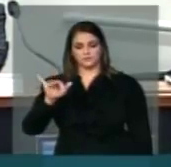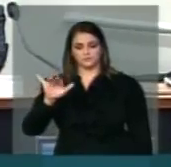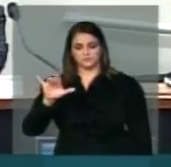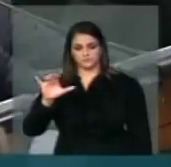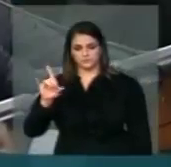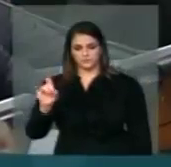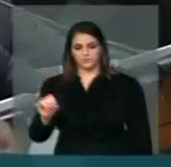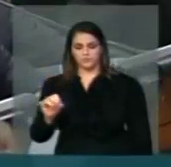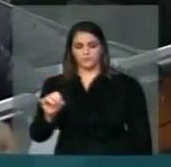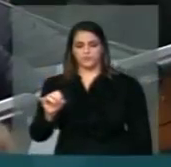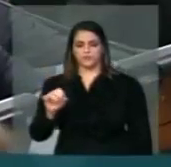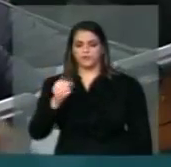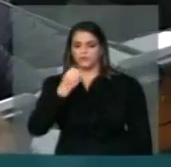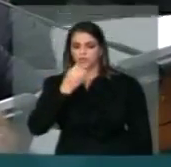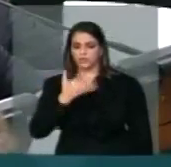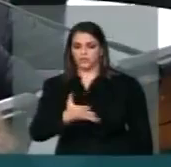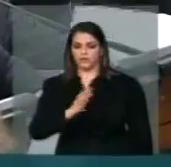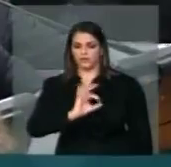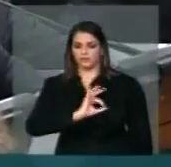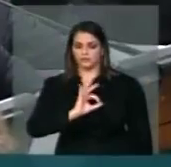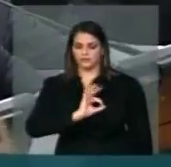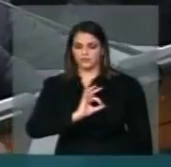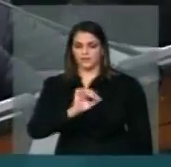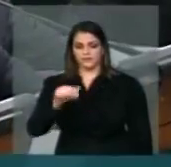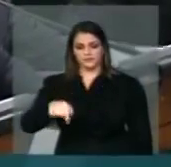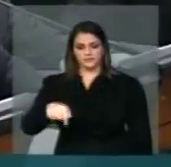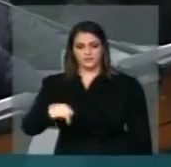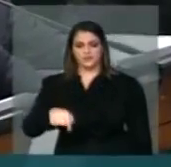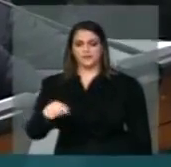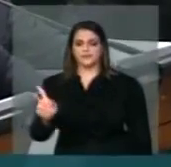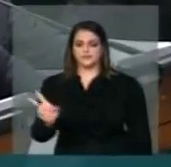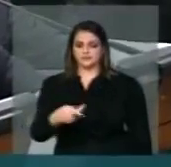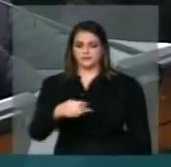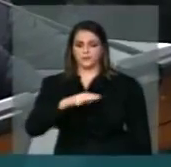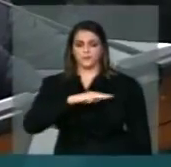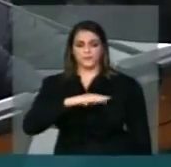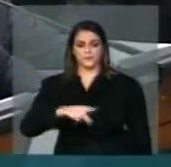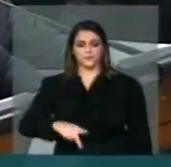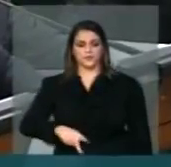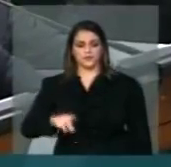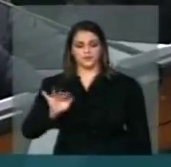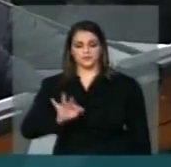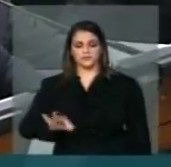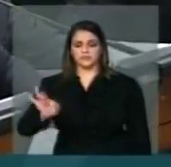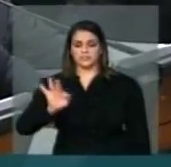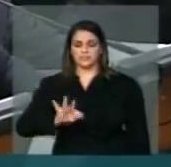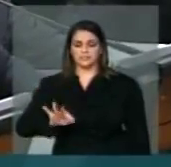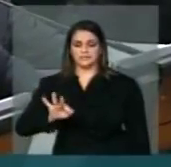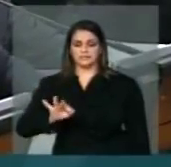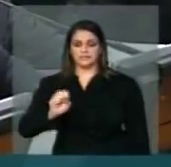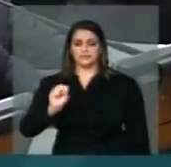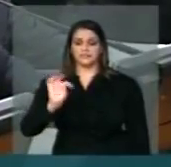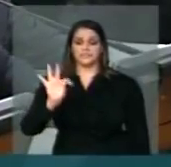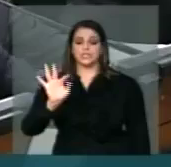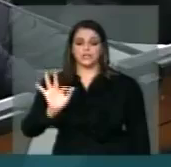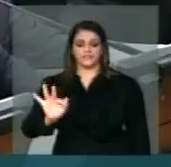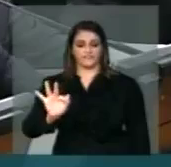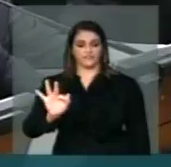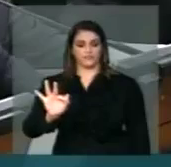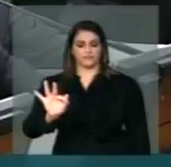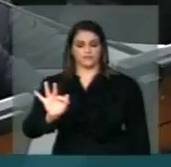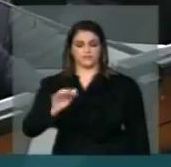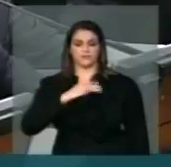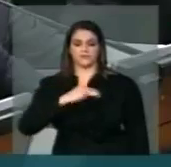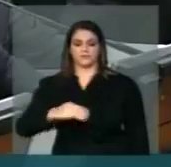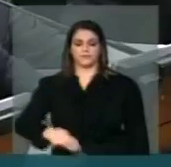senhor Ricardo foi feita aqui, foi feita com o Ministério Público Federal, mas com o STF. O doutor Sérgio Moro